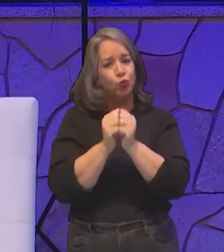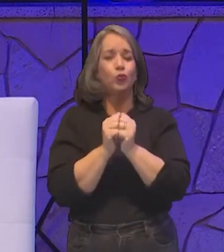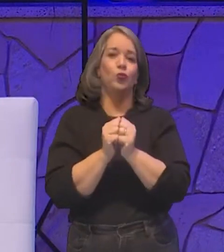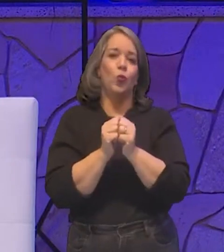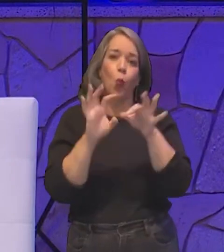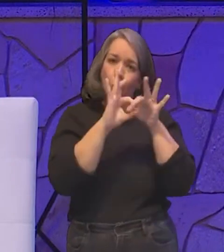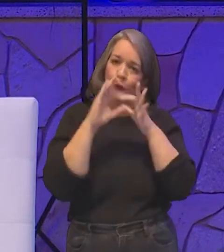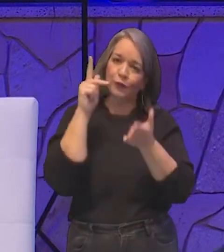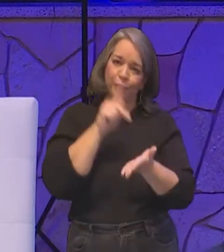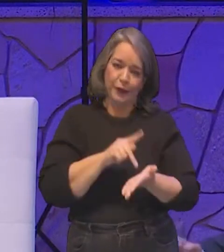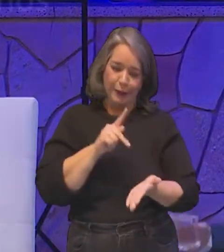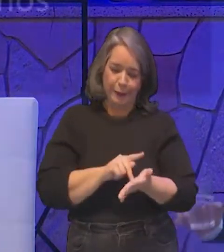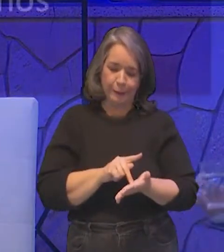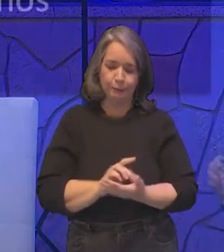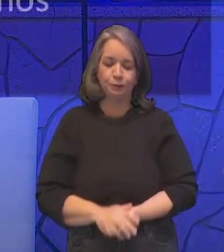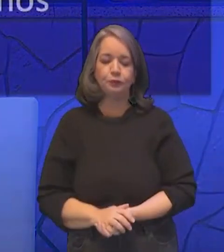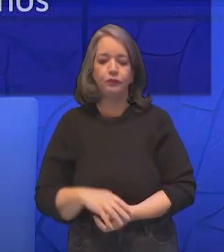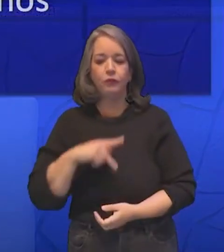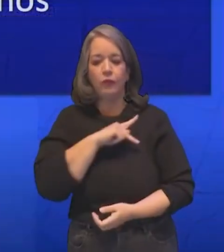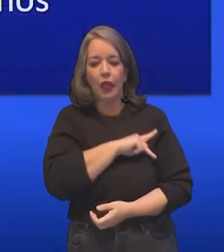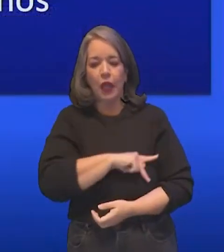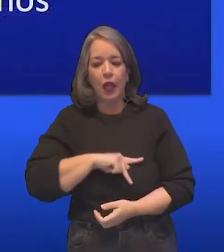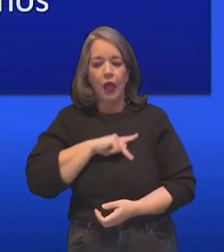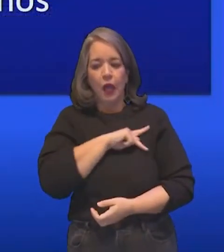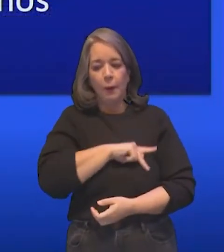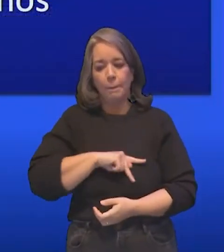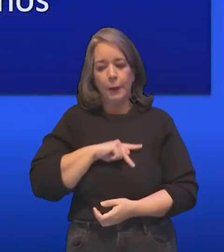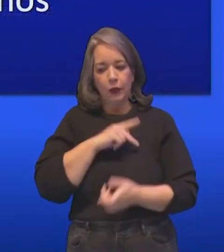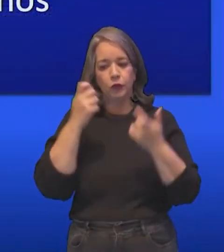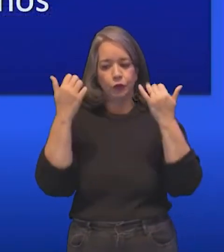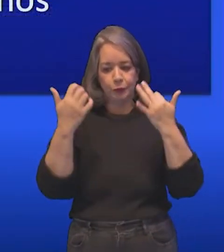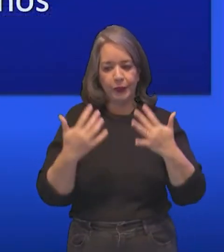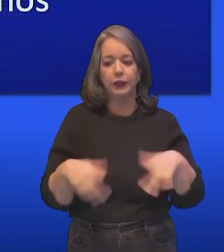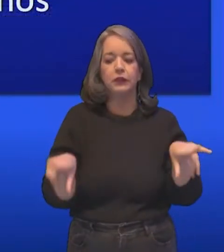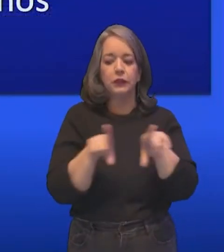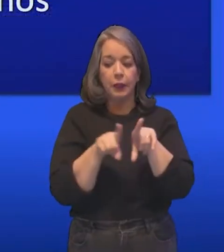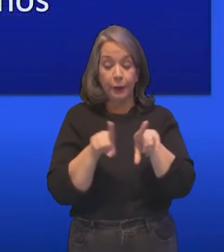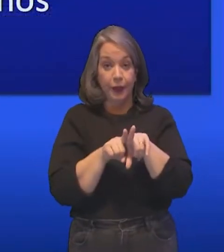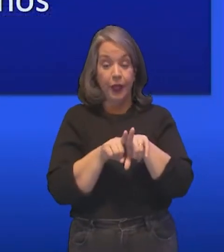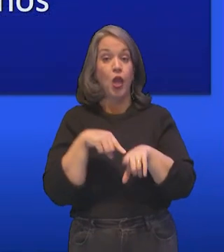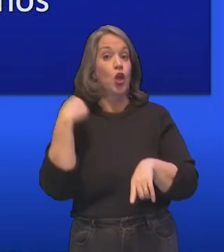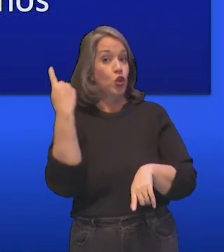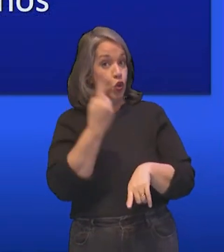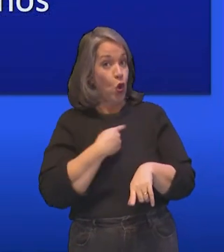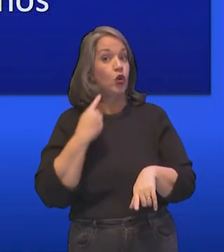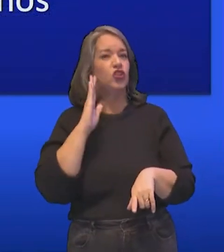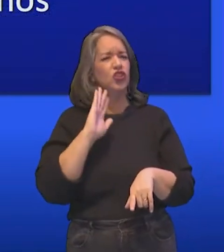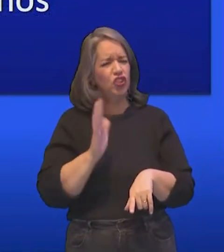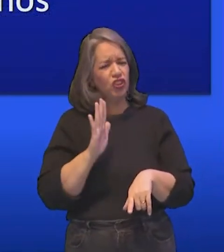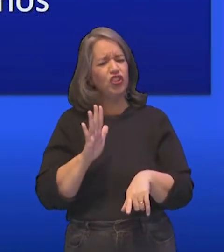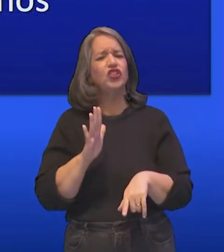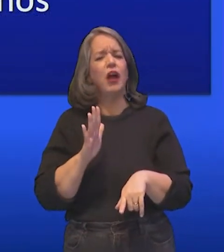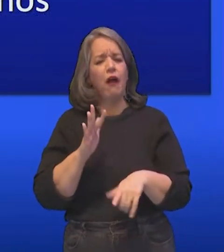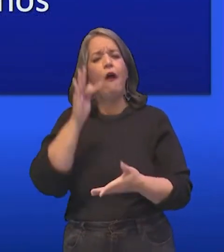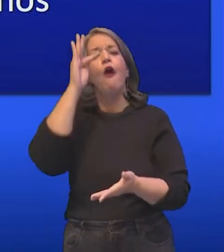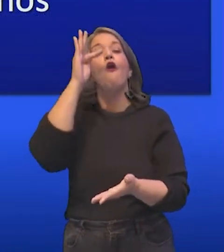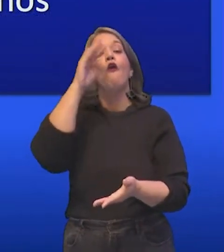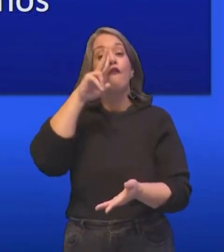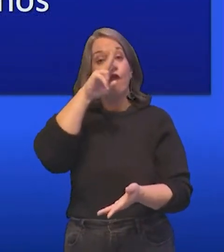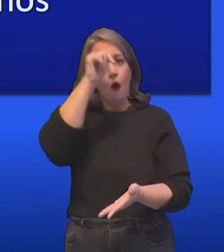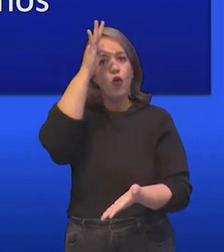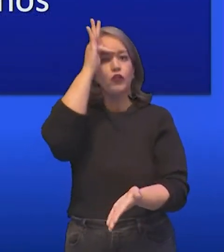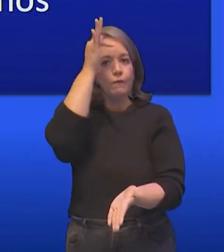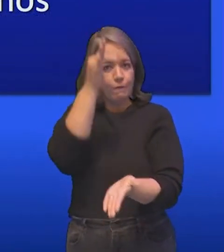seguinte: ora, nós que somos fortes na fé, temos de suportar as debilidades